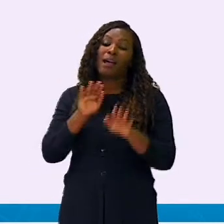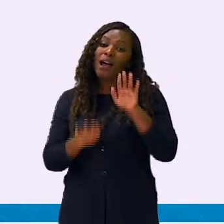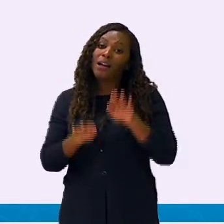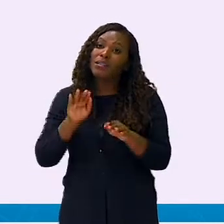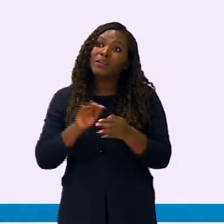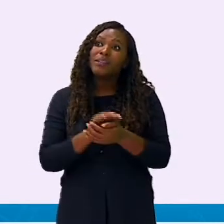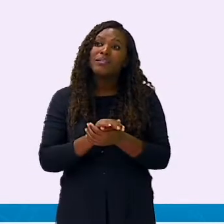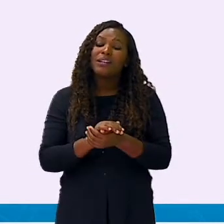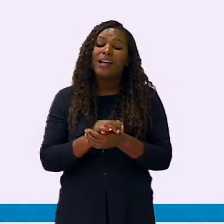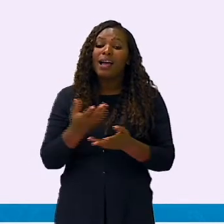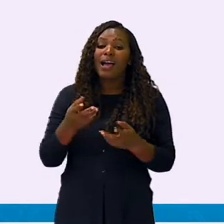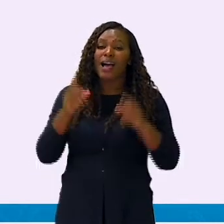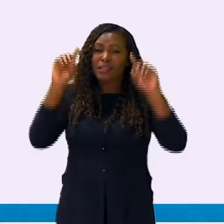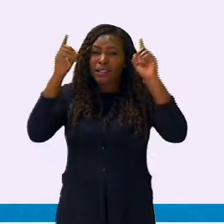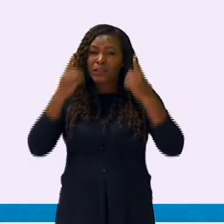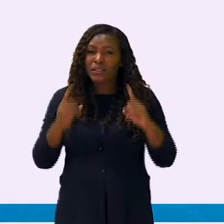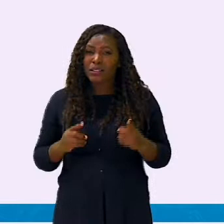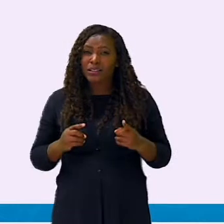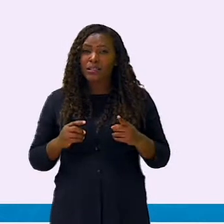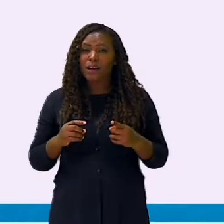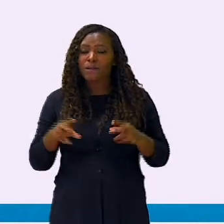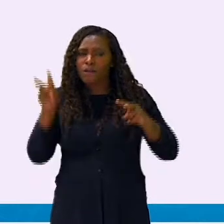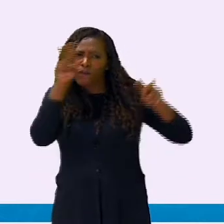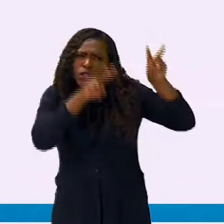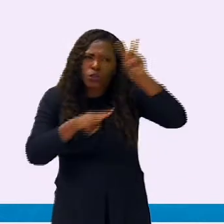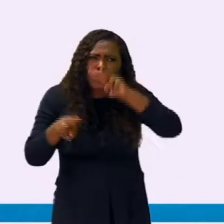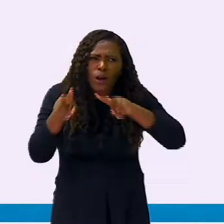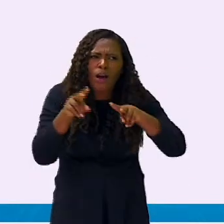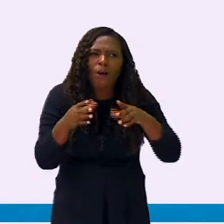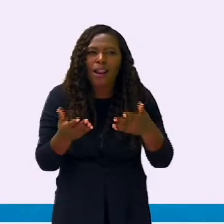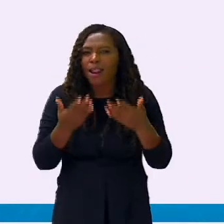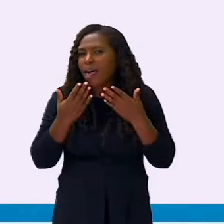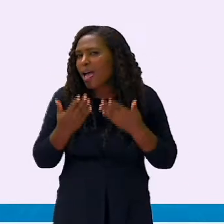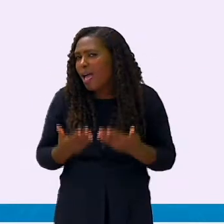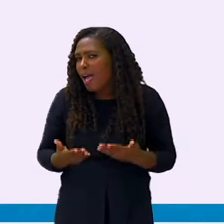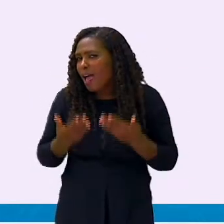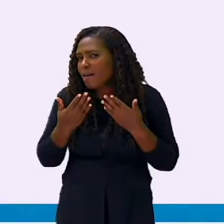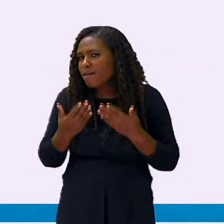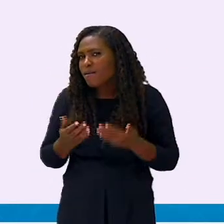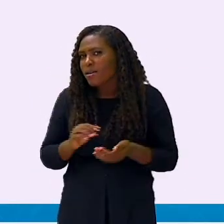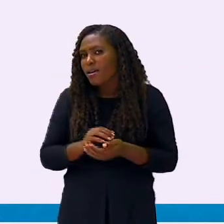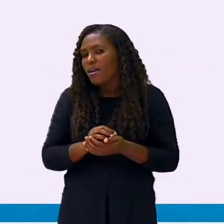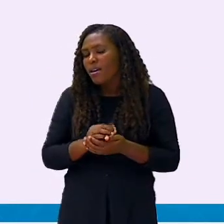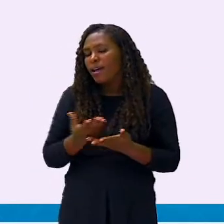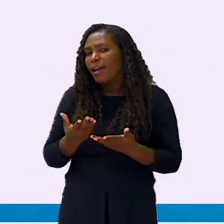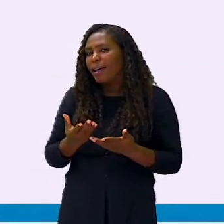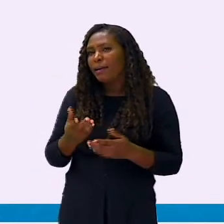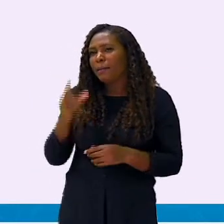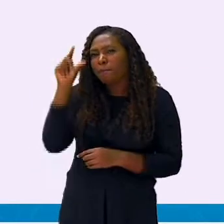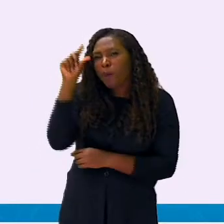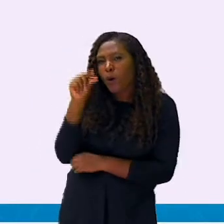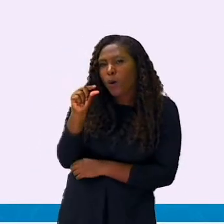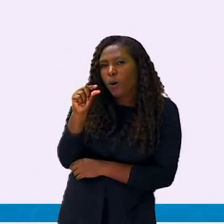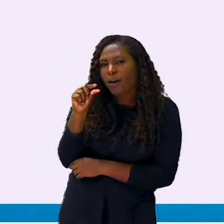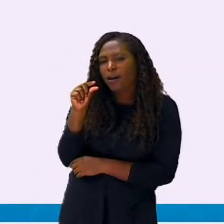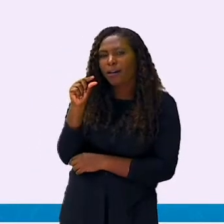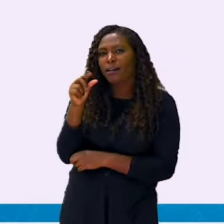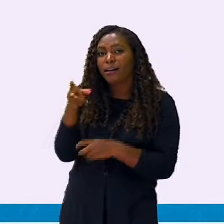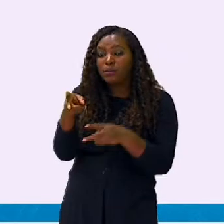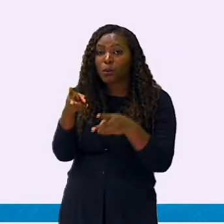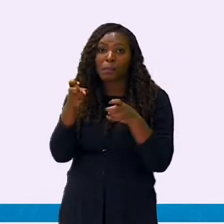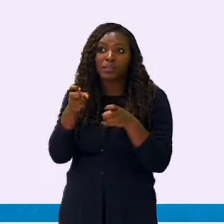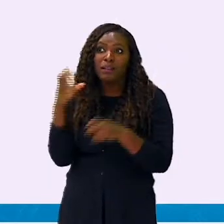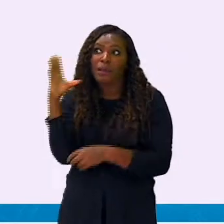são detectadas prontamente. Muitas delas só são reconhecidas pelas dificuldades que a criança tem